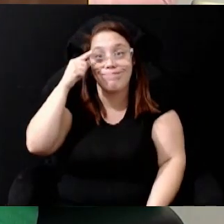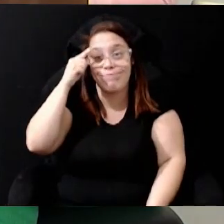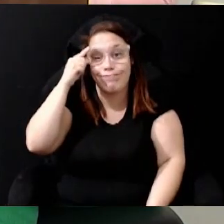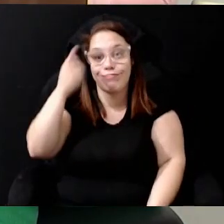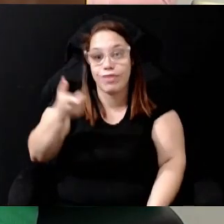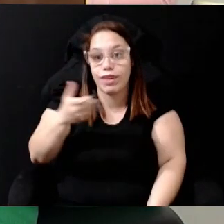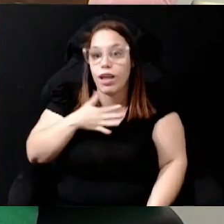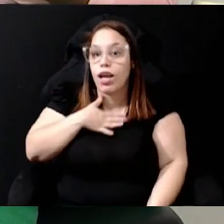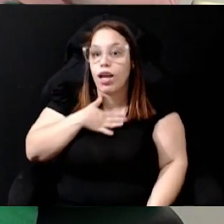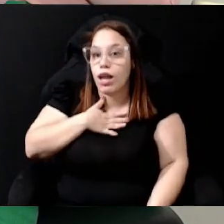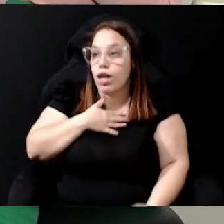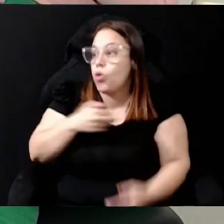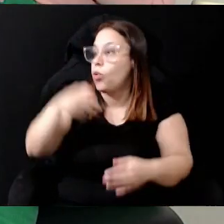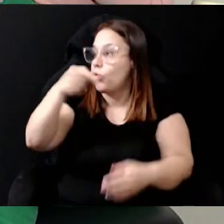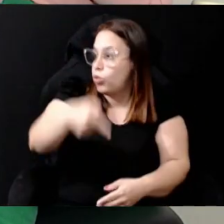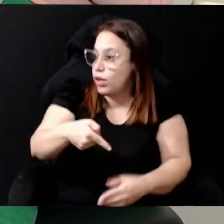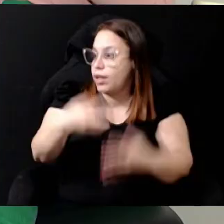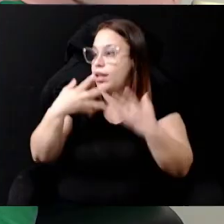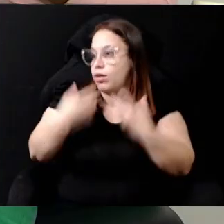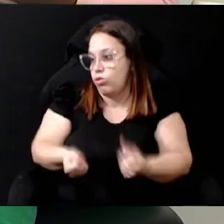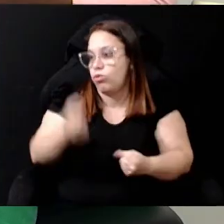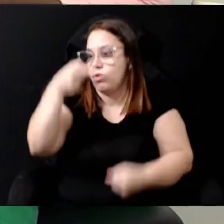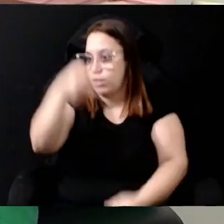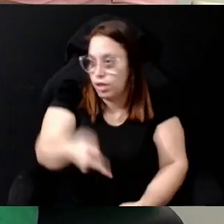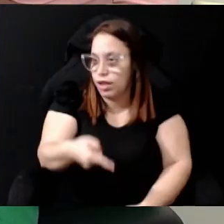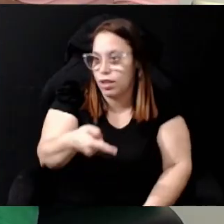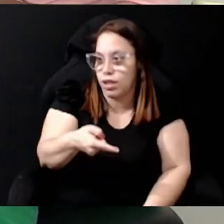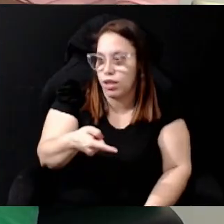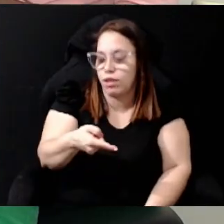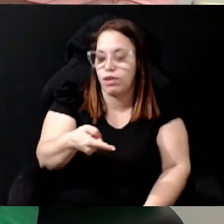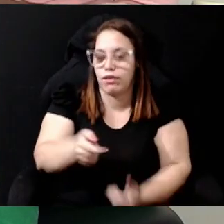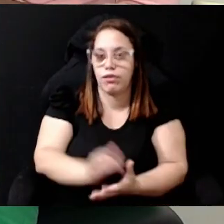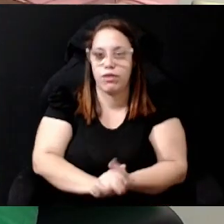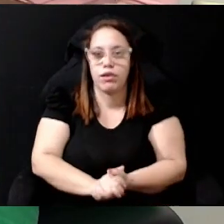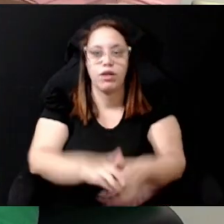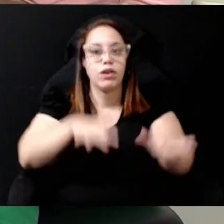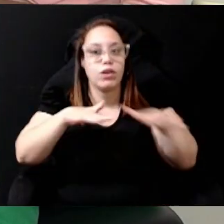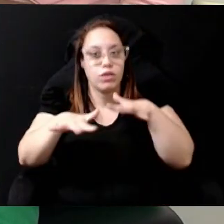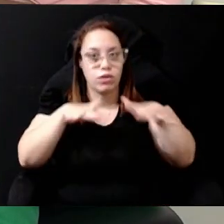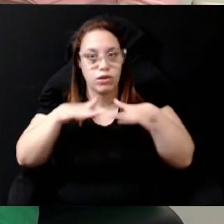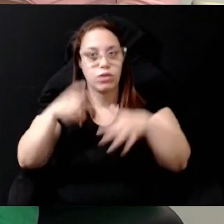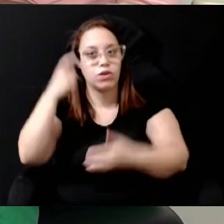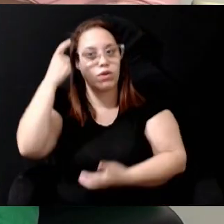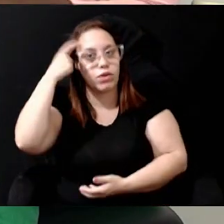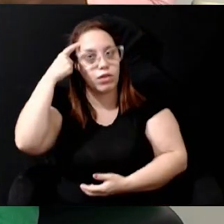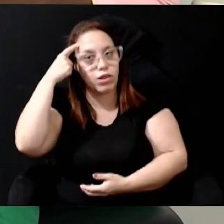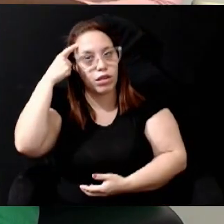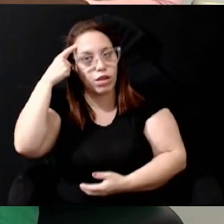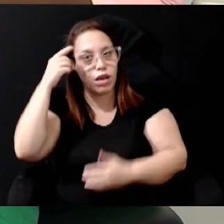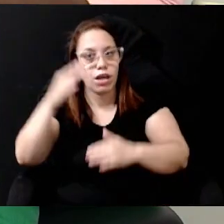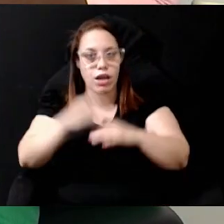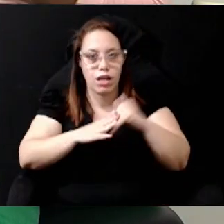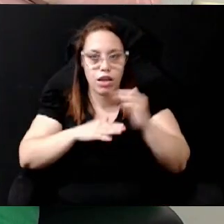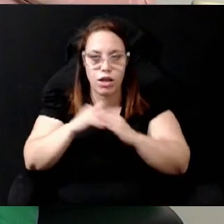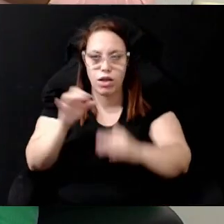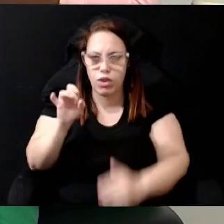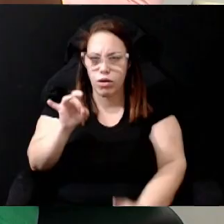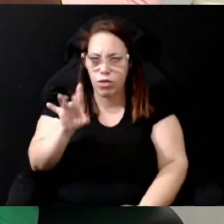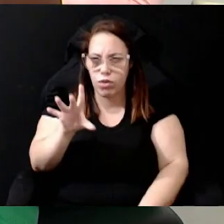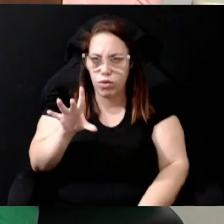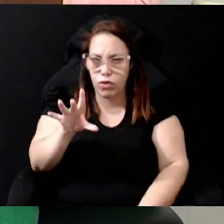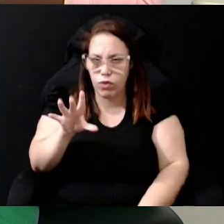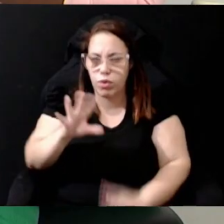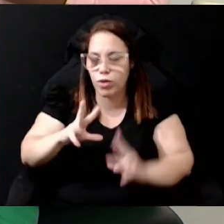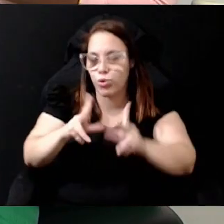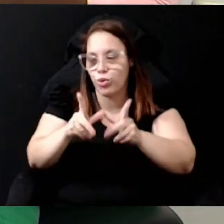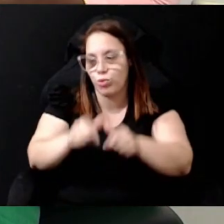ela pensa, olha, mas eu queria uma boneca que parecida comigo. Antes, né, Valéria? Não, de jeito nenhum, não tinha, né? Então, nesse movimento então, de pensar nas